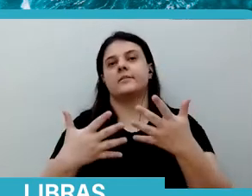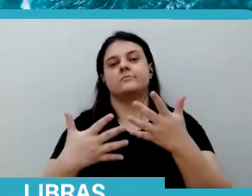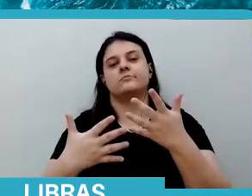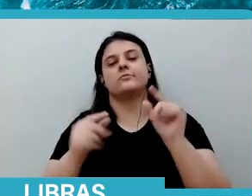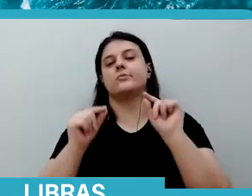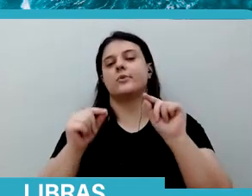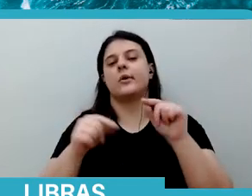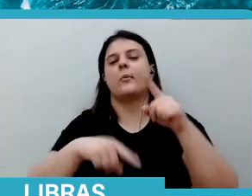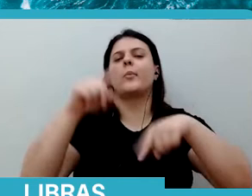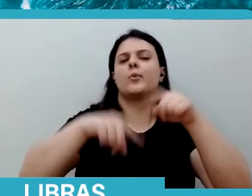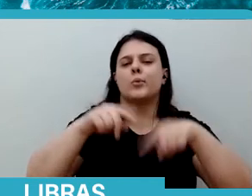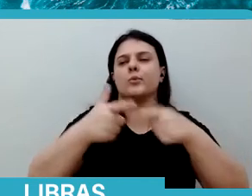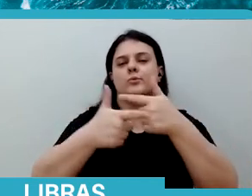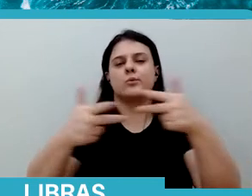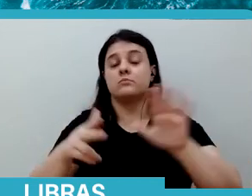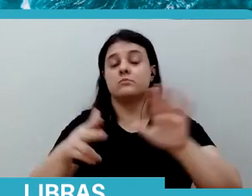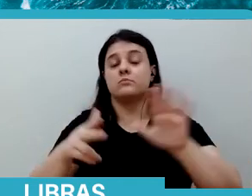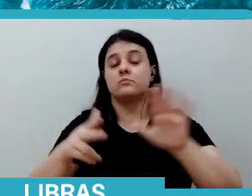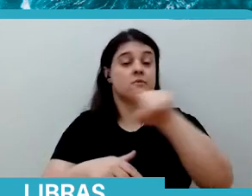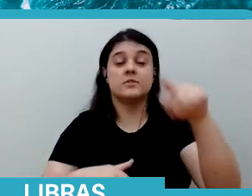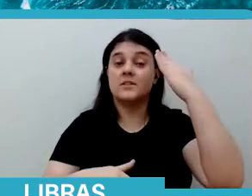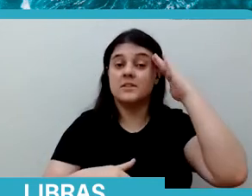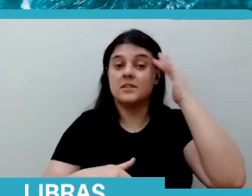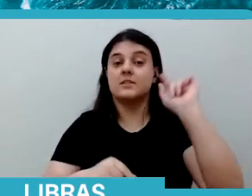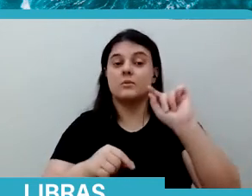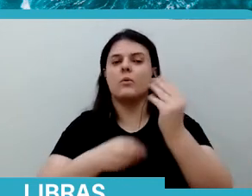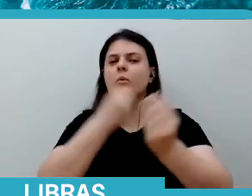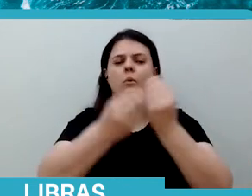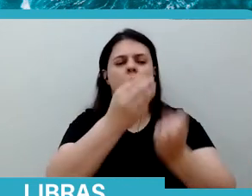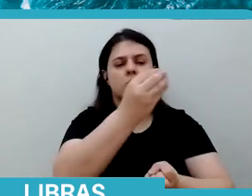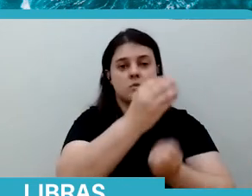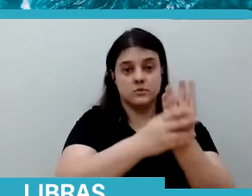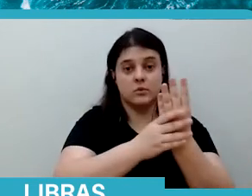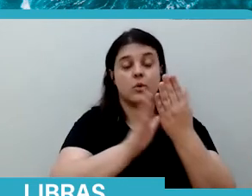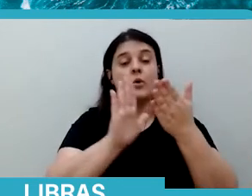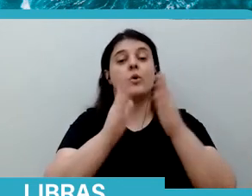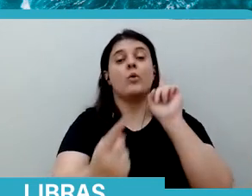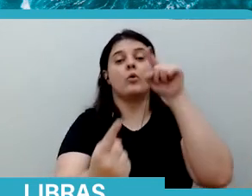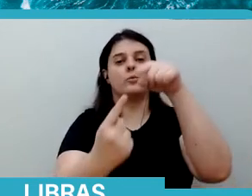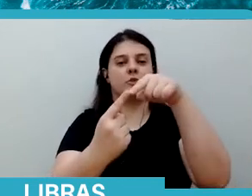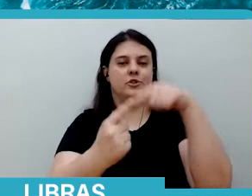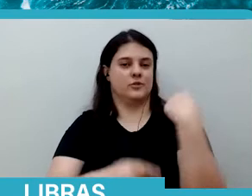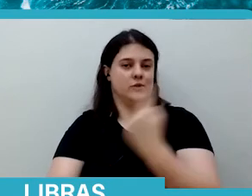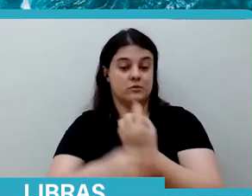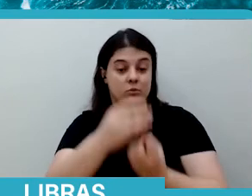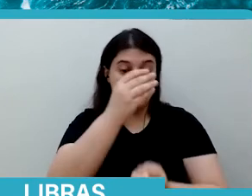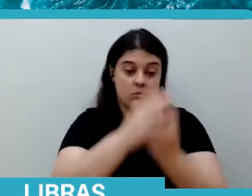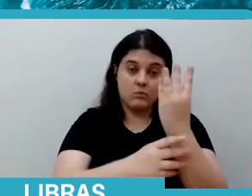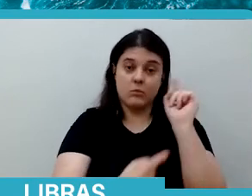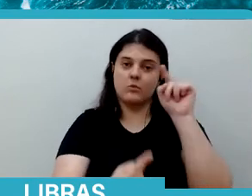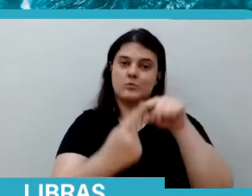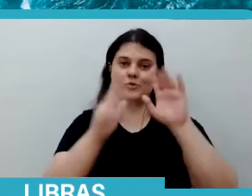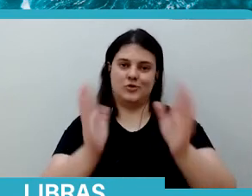qual é o produto que a gente faz é vocês entenderem essa origem que é o Nosso propósito a gente é uma empresa que nasceu com esse propósito